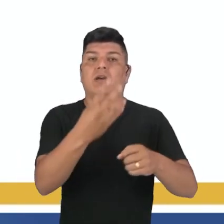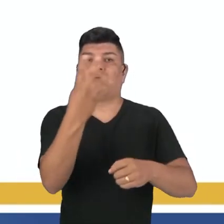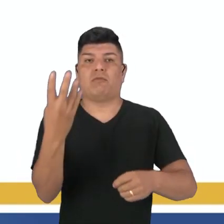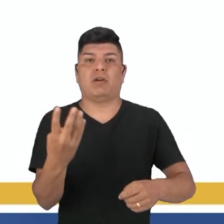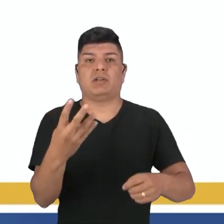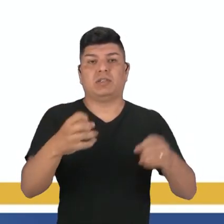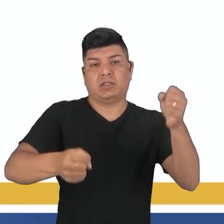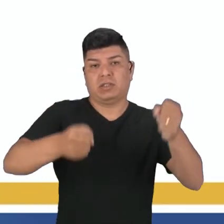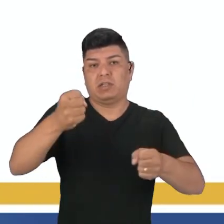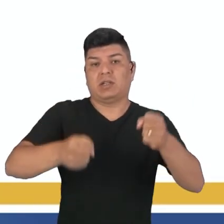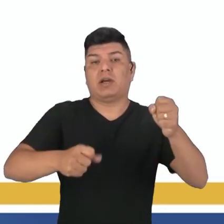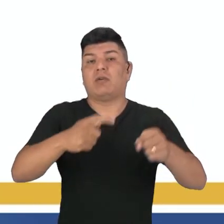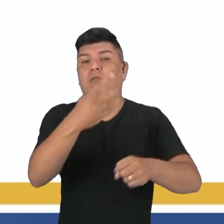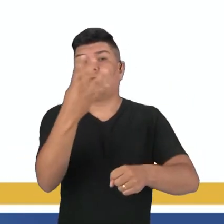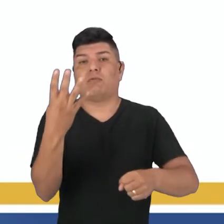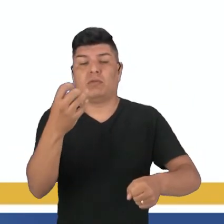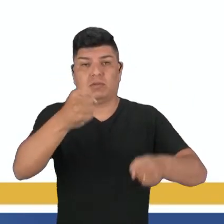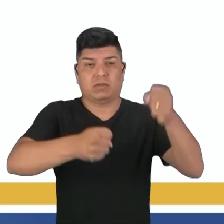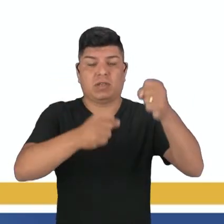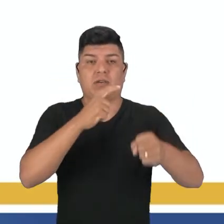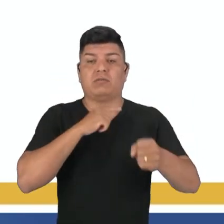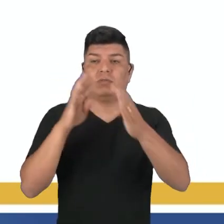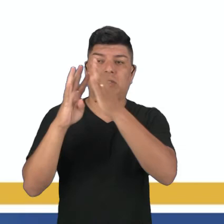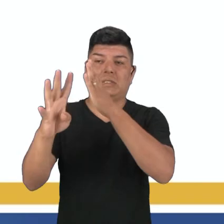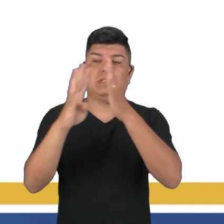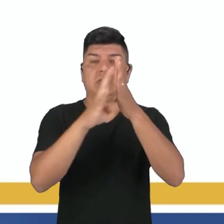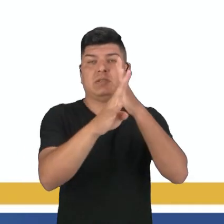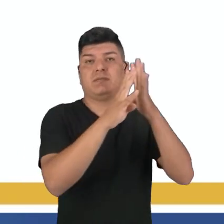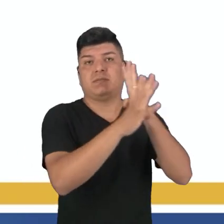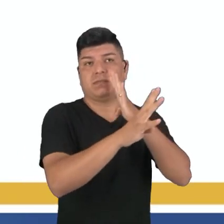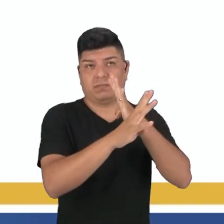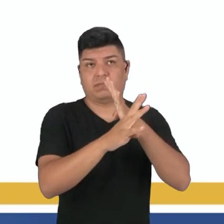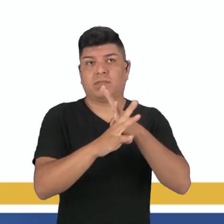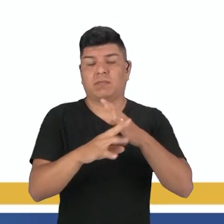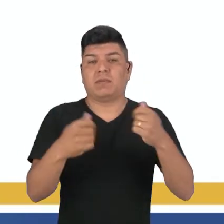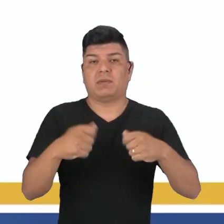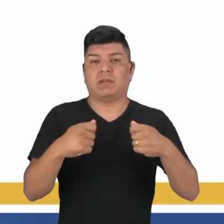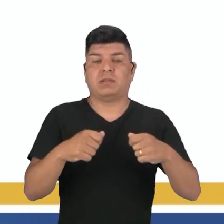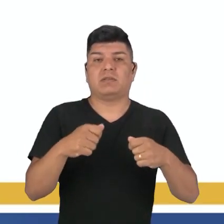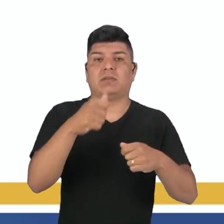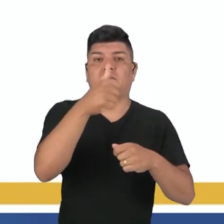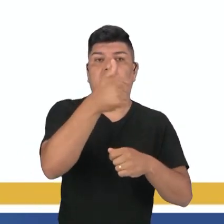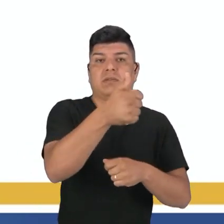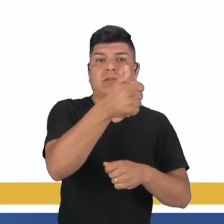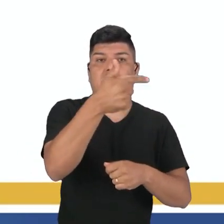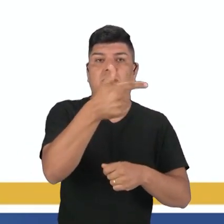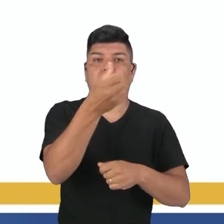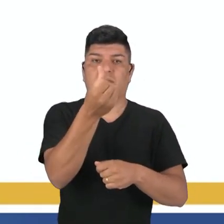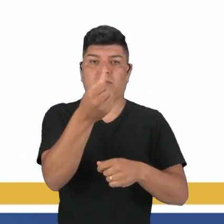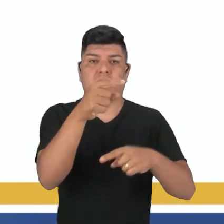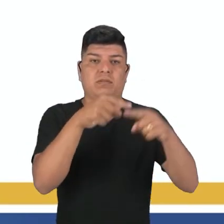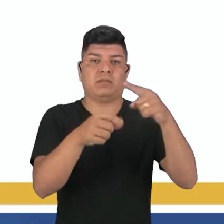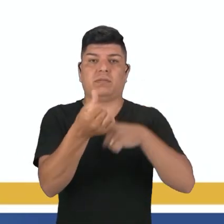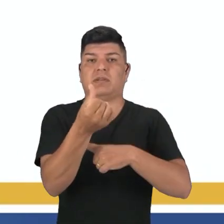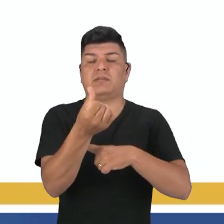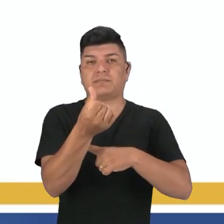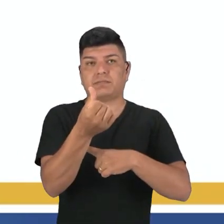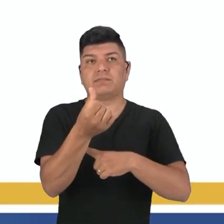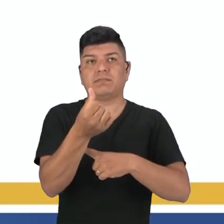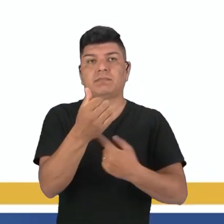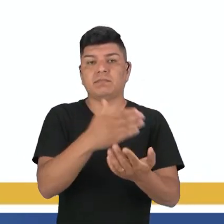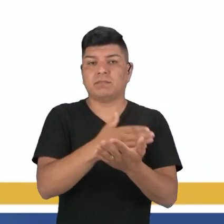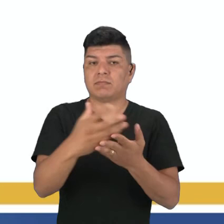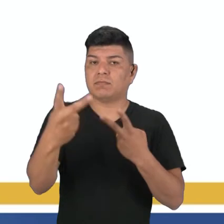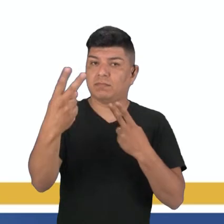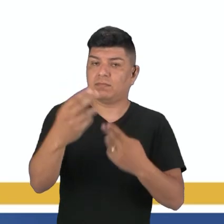carros, quantos carros tinham em cada fileira? Então, eu tenho que pegar esses 126 e dividir para 6. Começo da